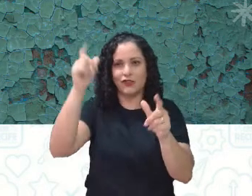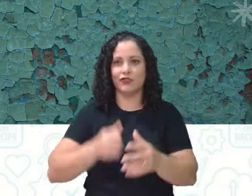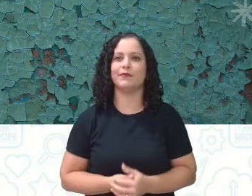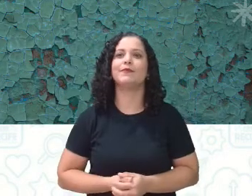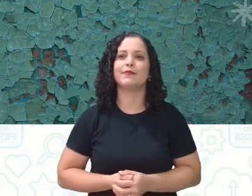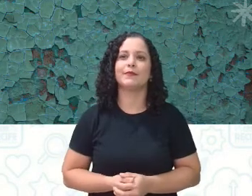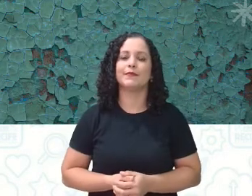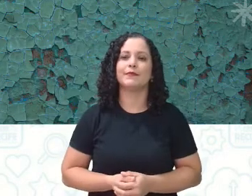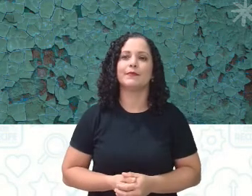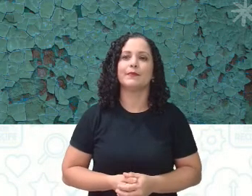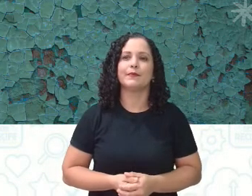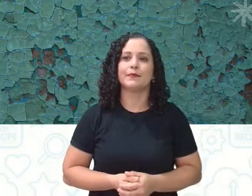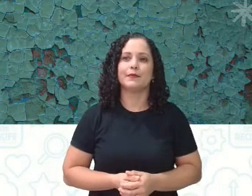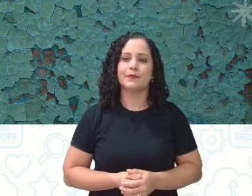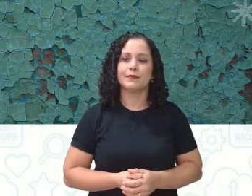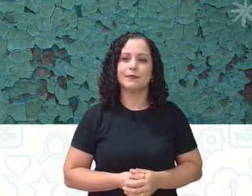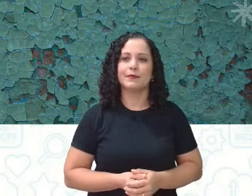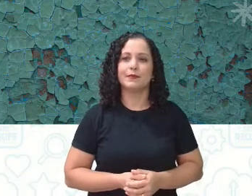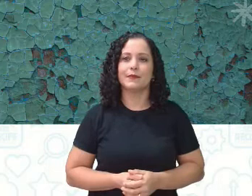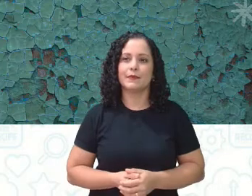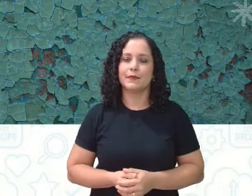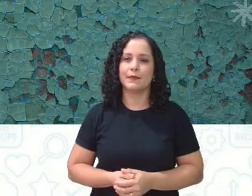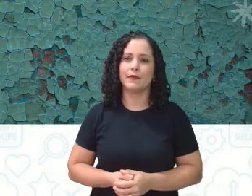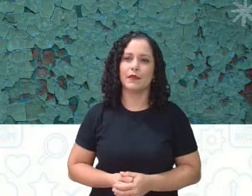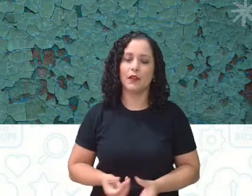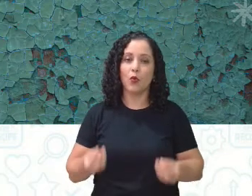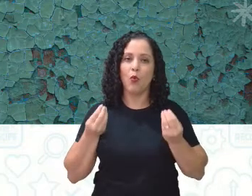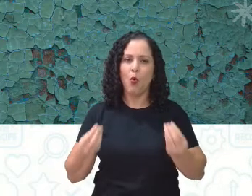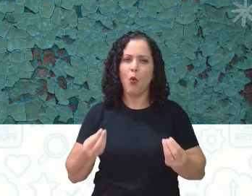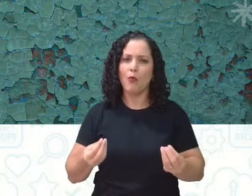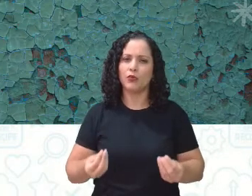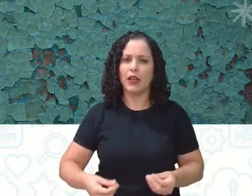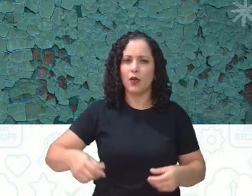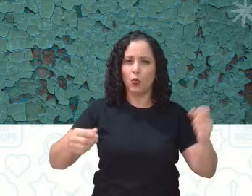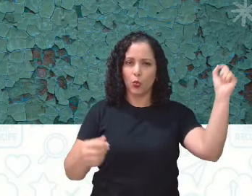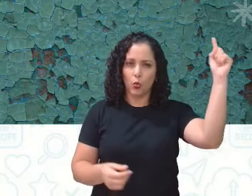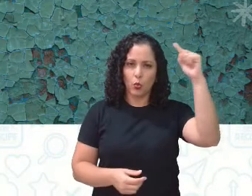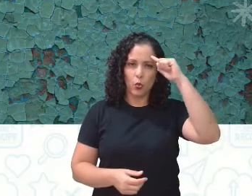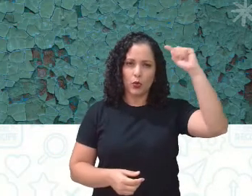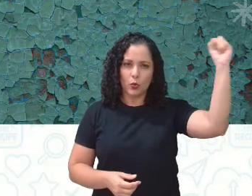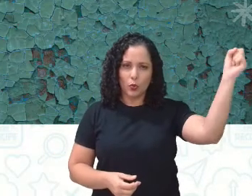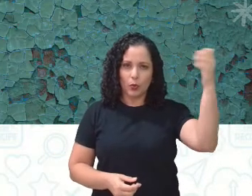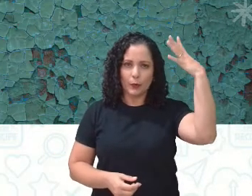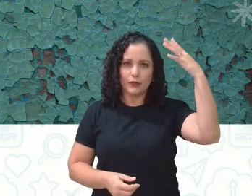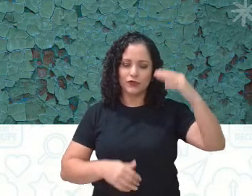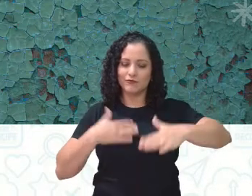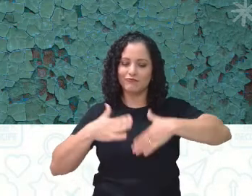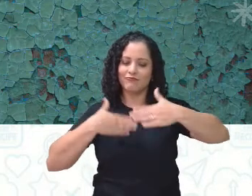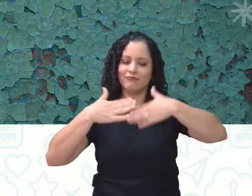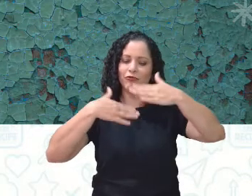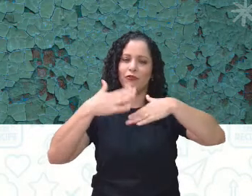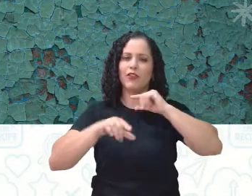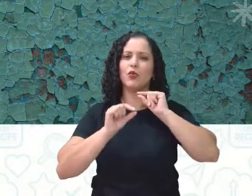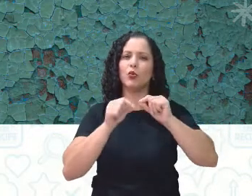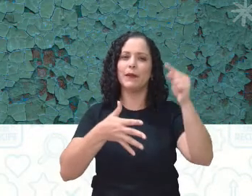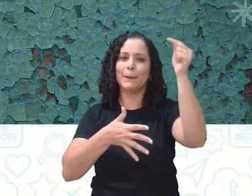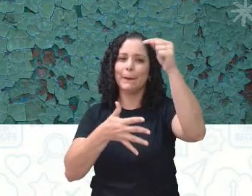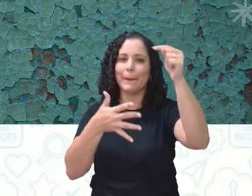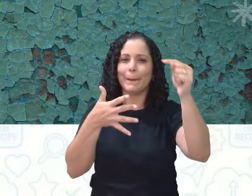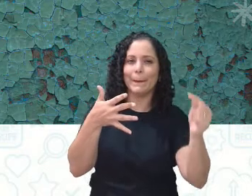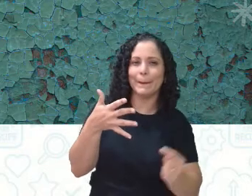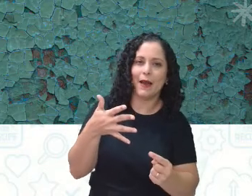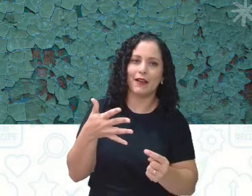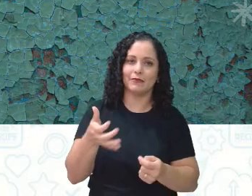Olha aí, as condições para o desenvolvimento do iluminismo. Vamos entender quais eram as condições